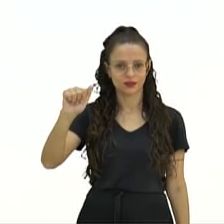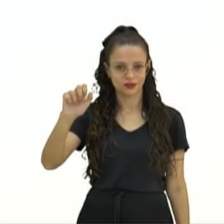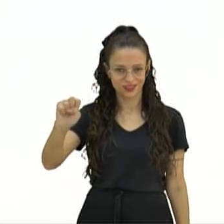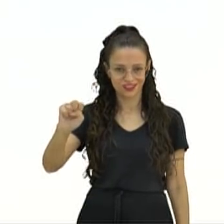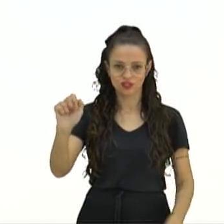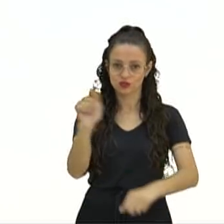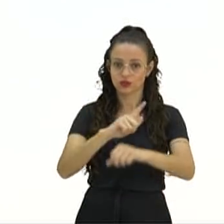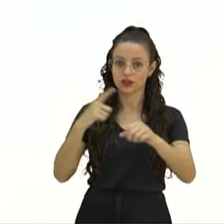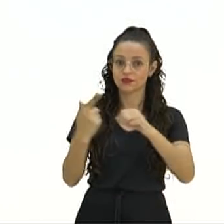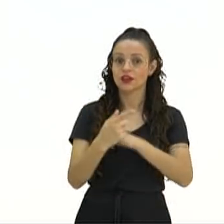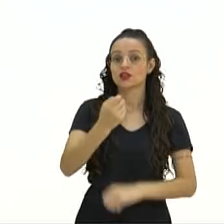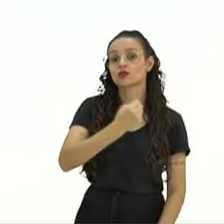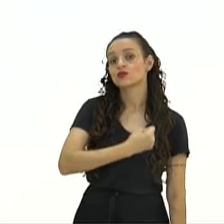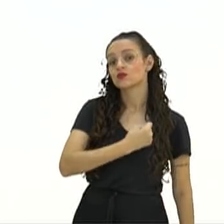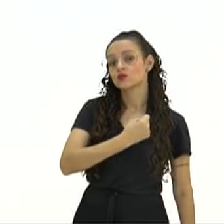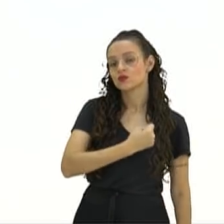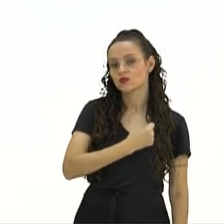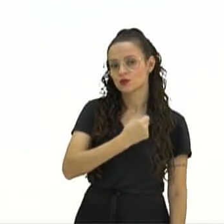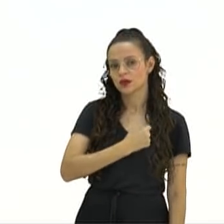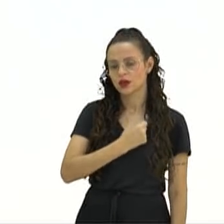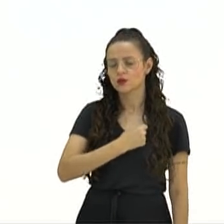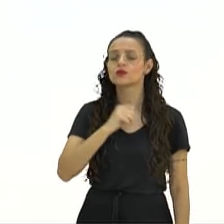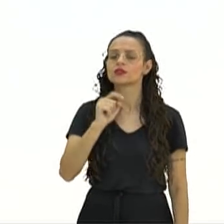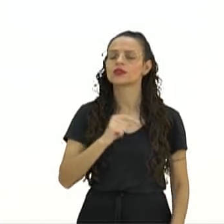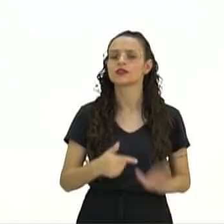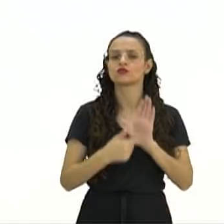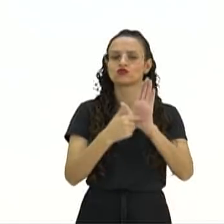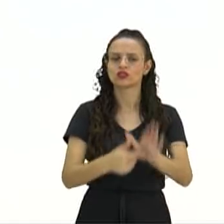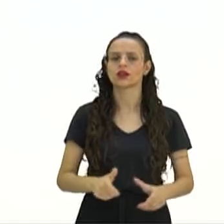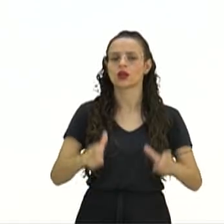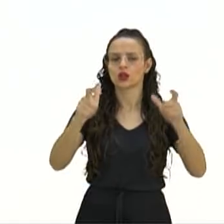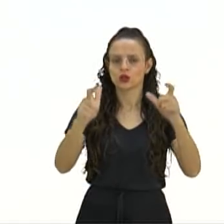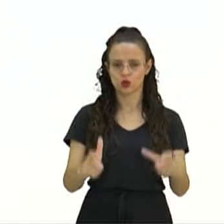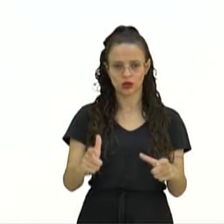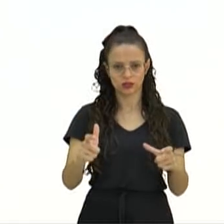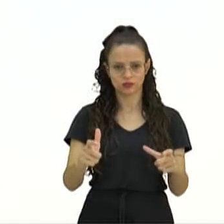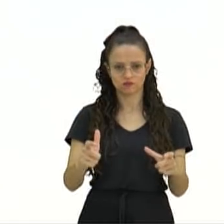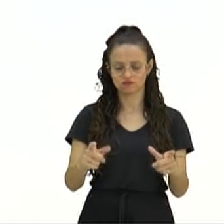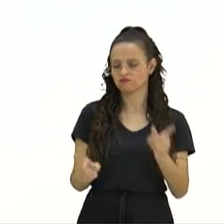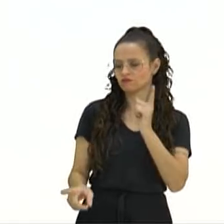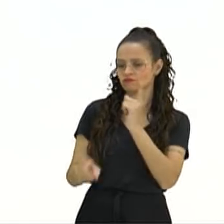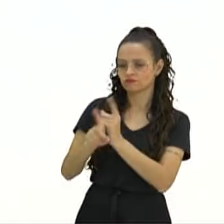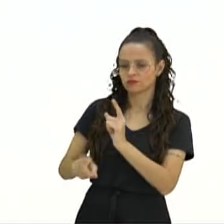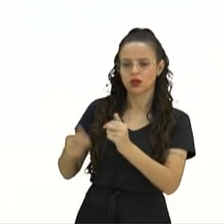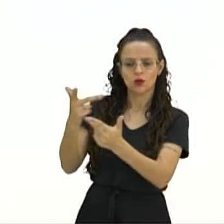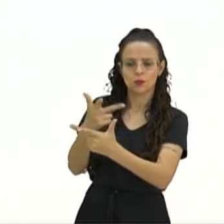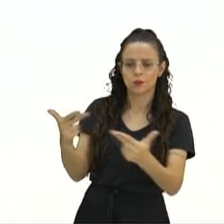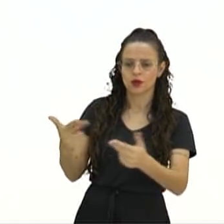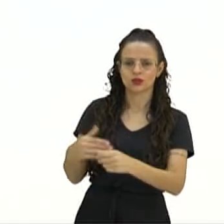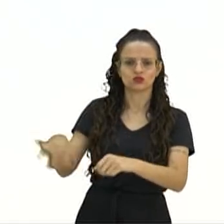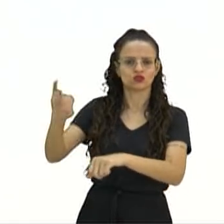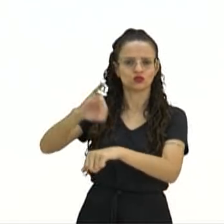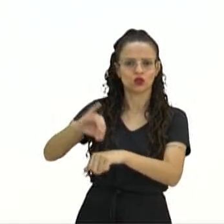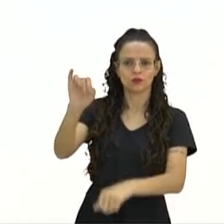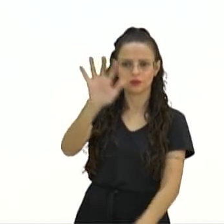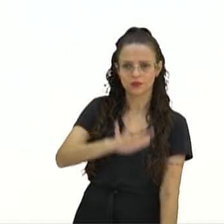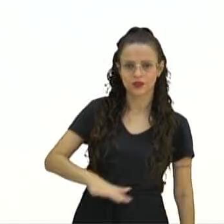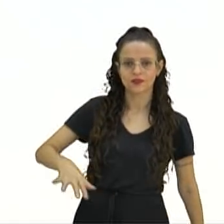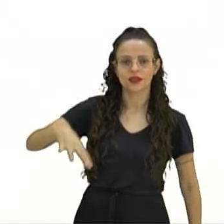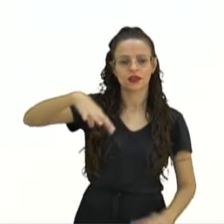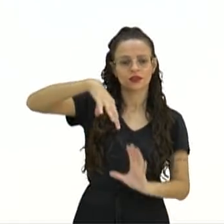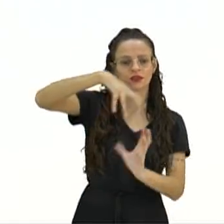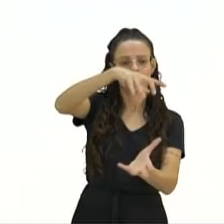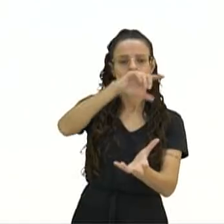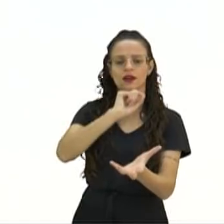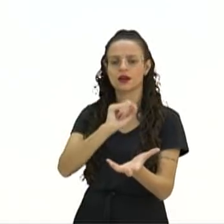numéricos que indicam a localização. Para localizar qualquer objeto em qualquer ponto da superfície terrestre,